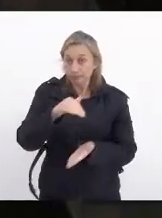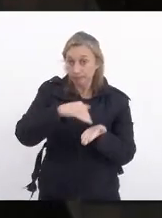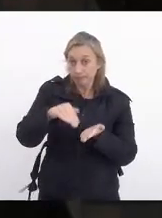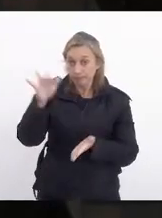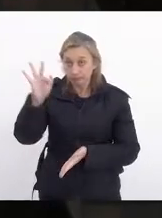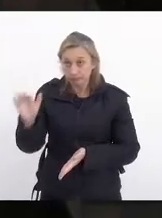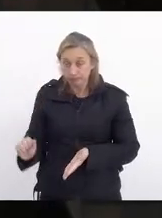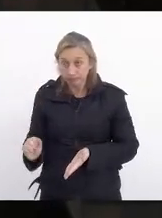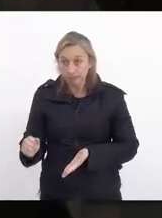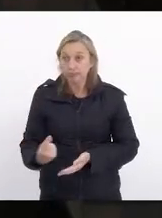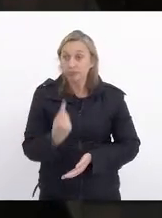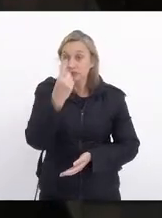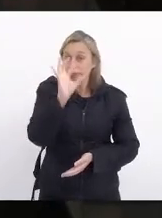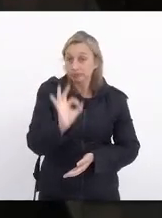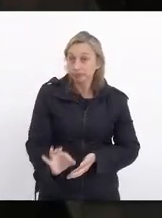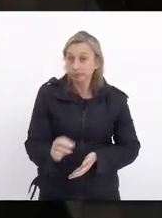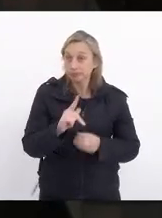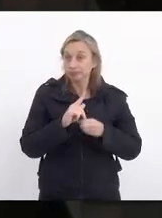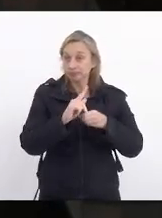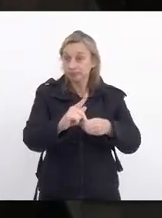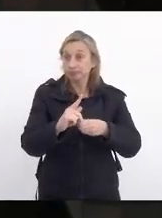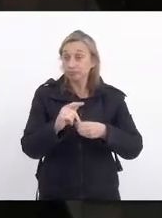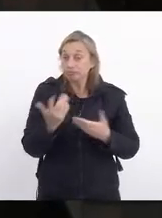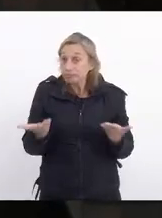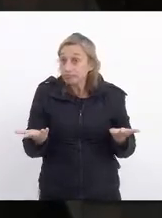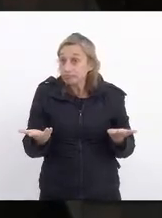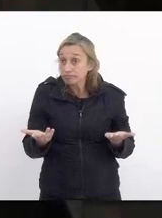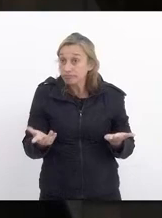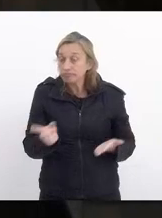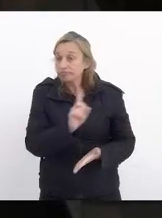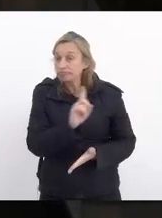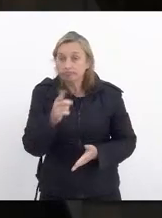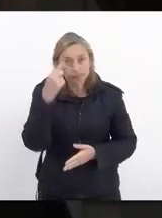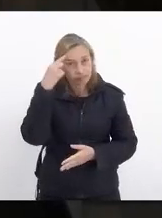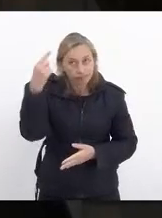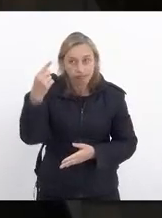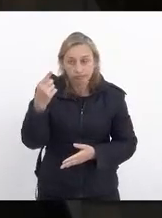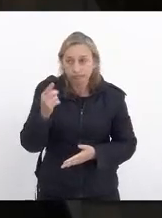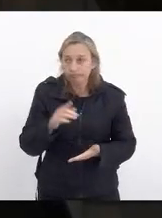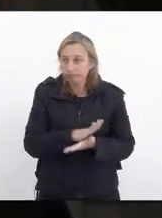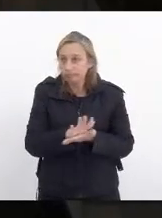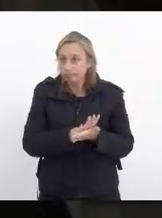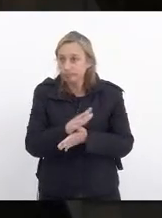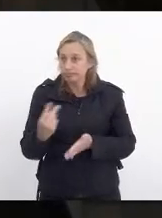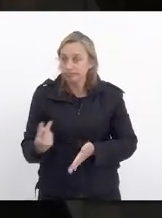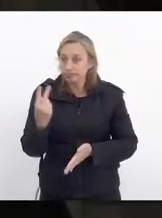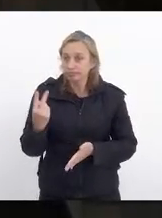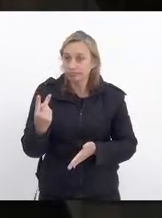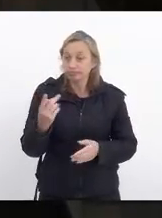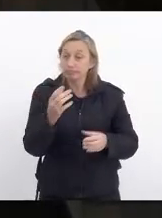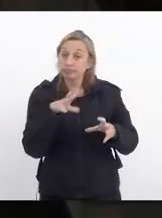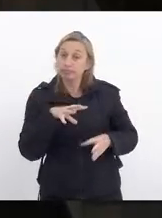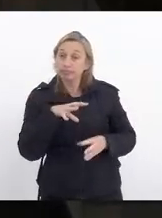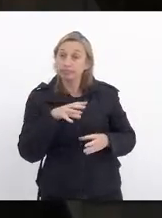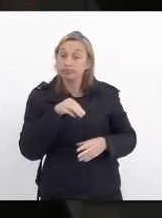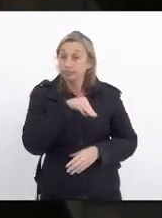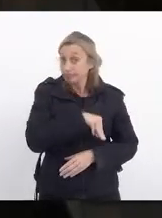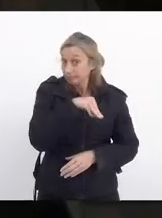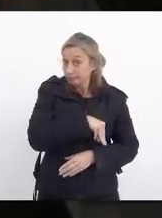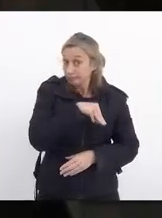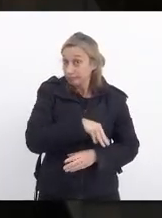para fazenda e um por cento para Procuradoria também não inventamos o percentual é matemática